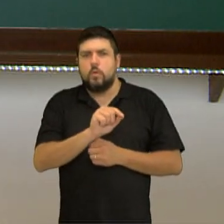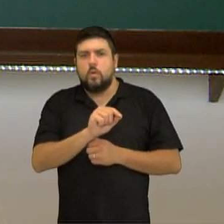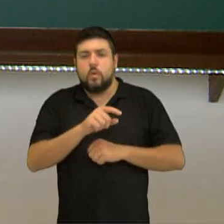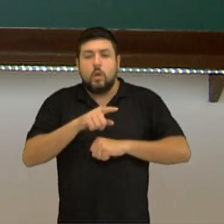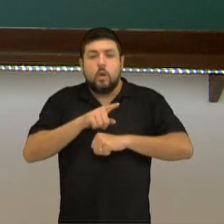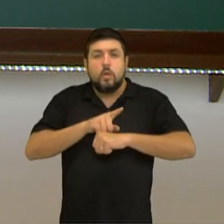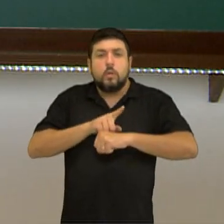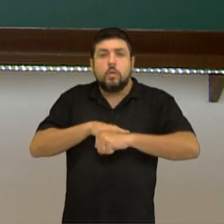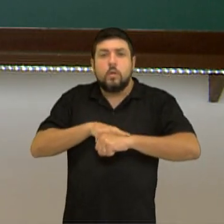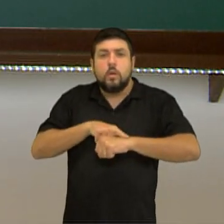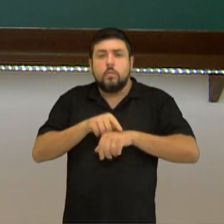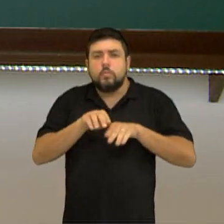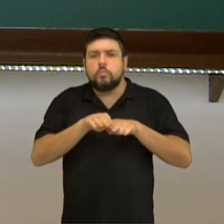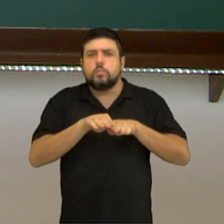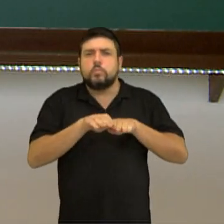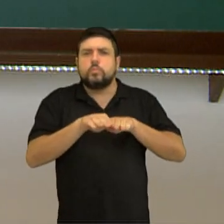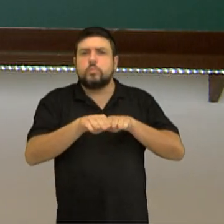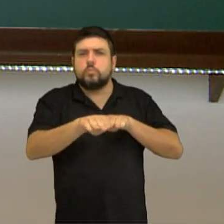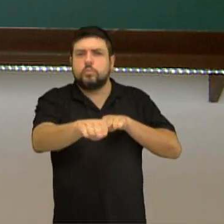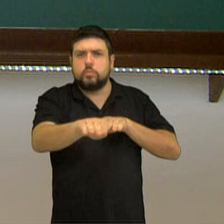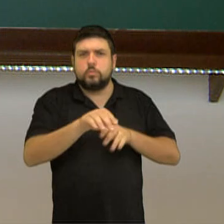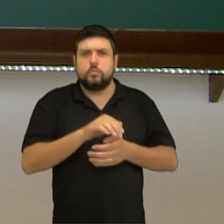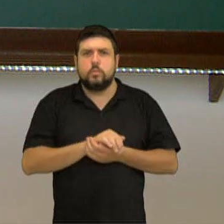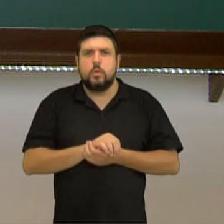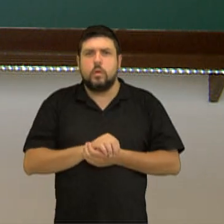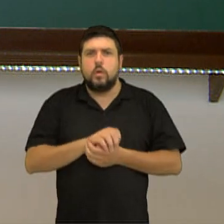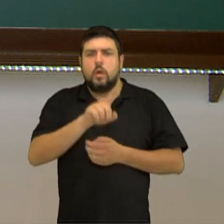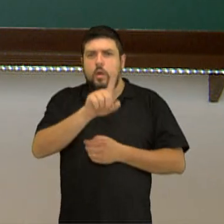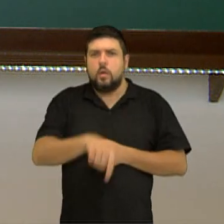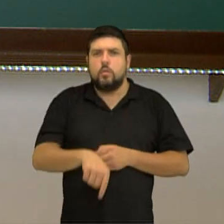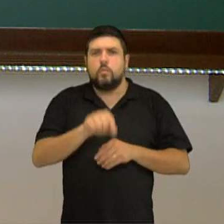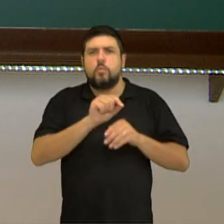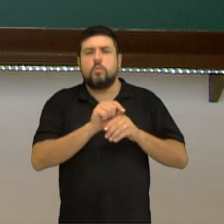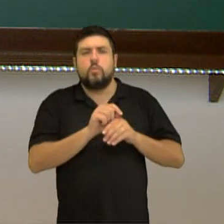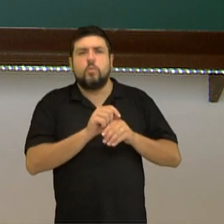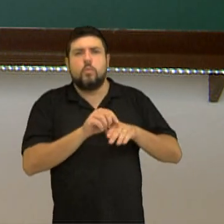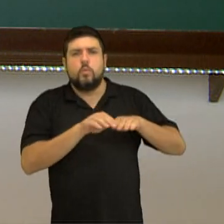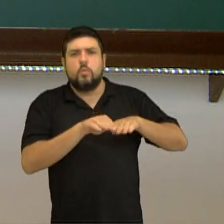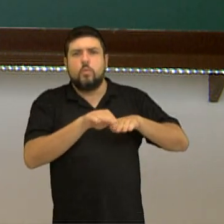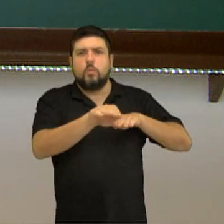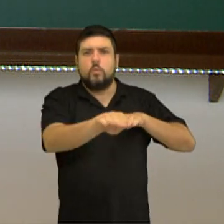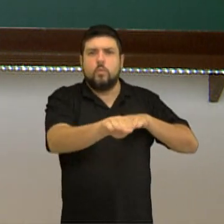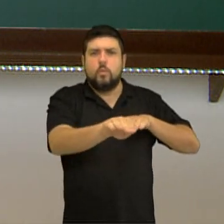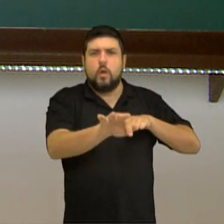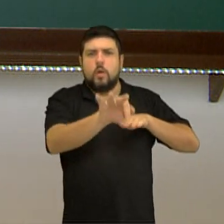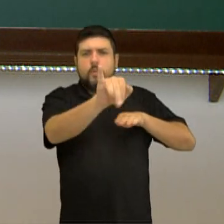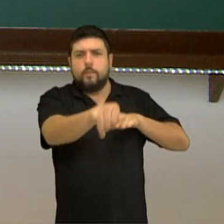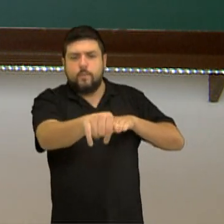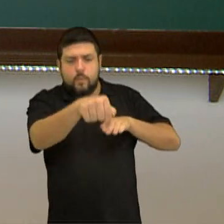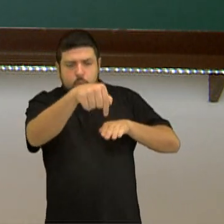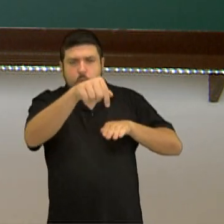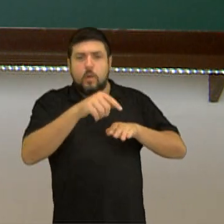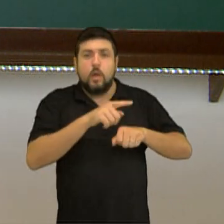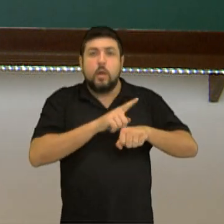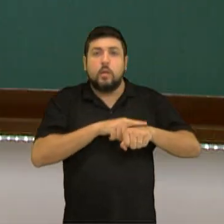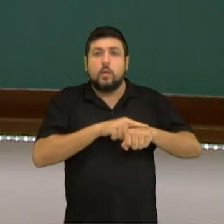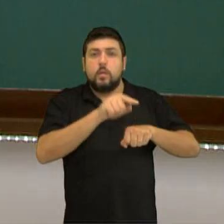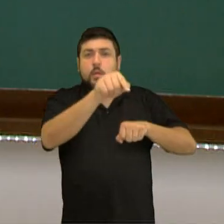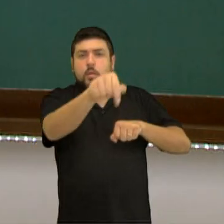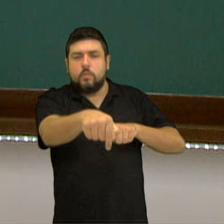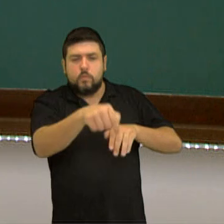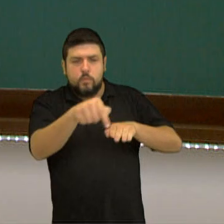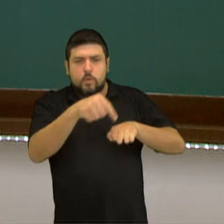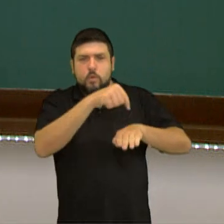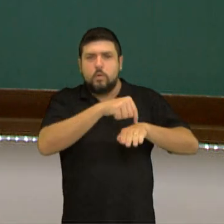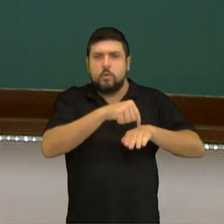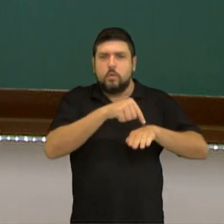Ou seja, a gente teria que a velocidade é igual posição final menos posição inicial sobre tempo final menos tempo inicial. Nós também vamos